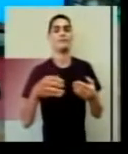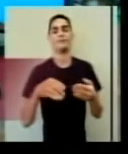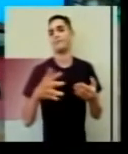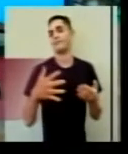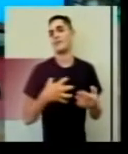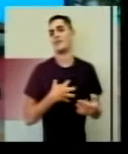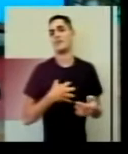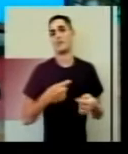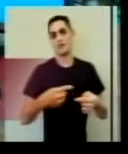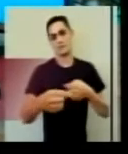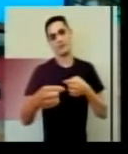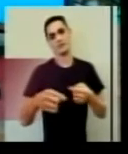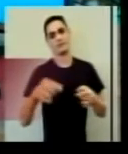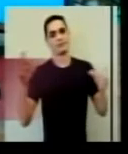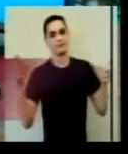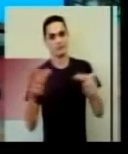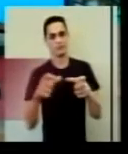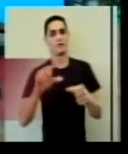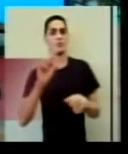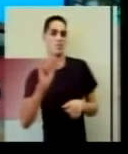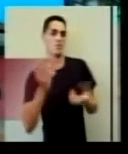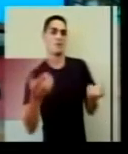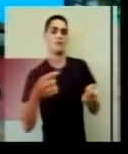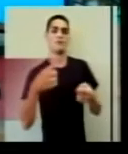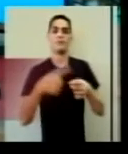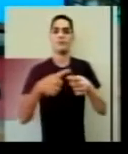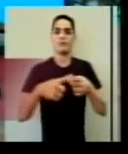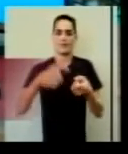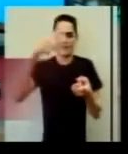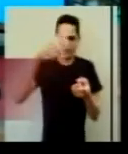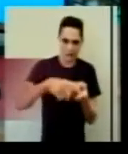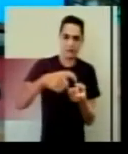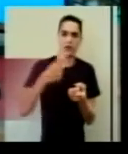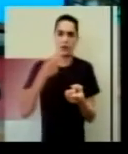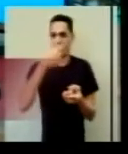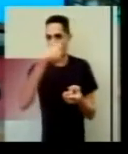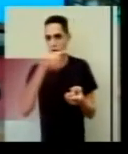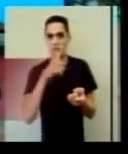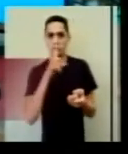30, 33, agora foi 34, mas provavelmente